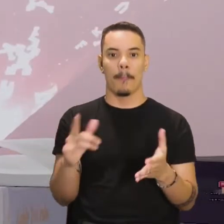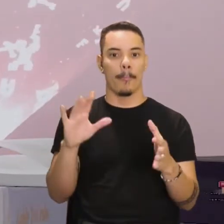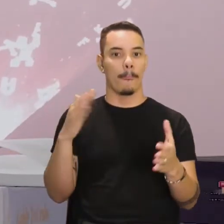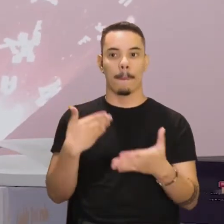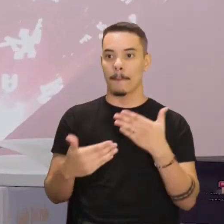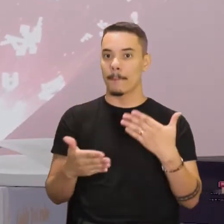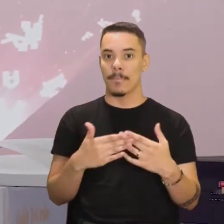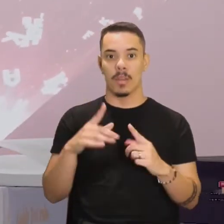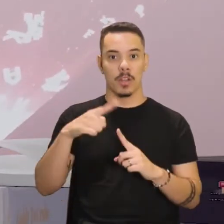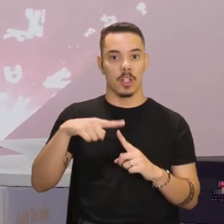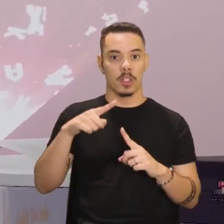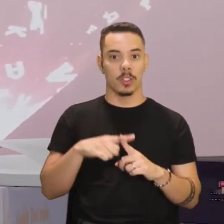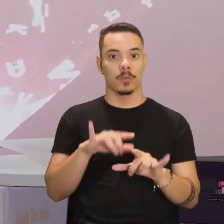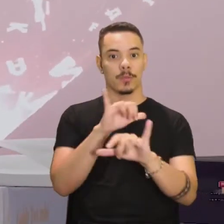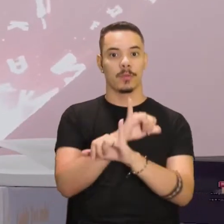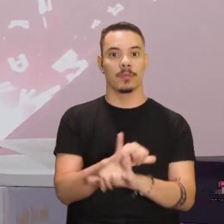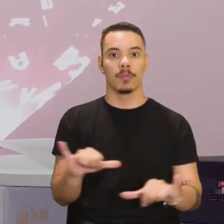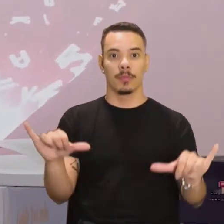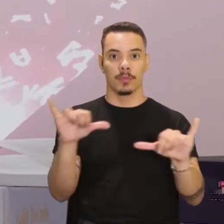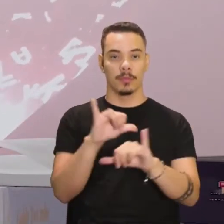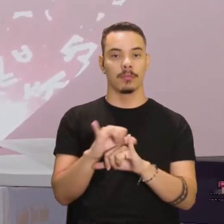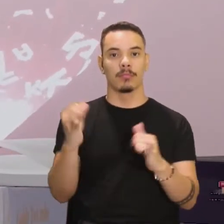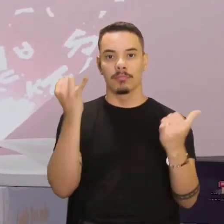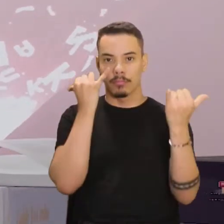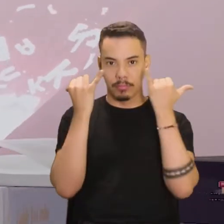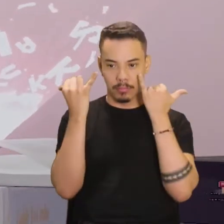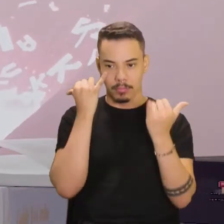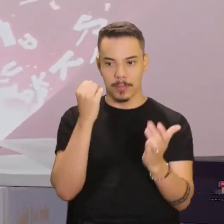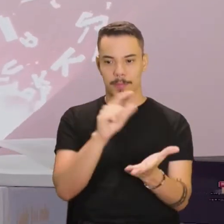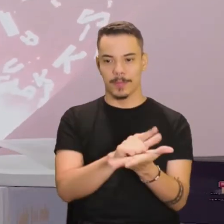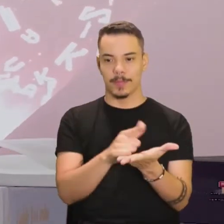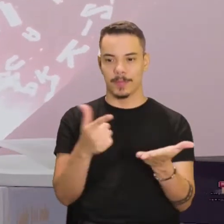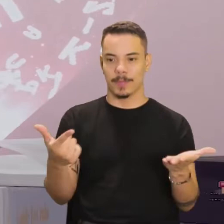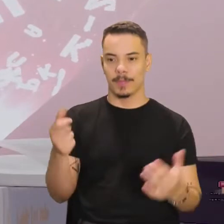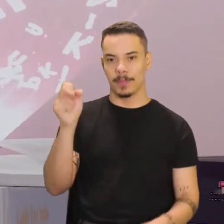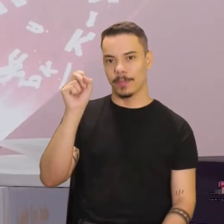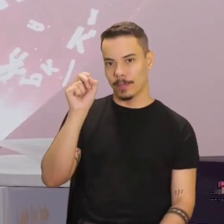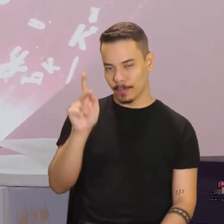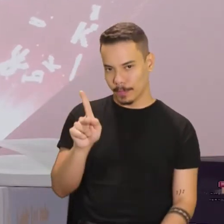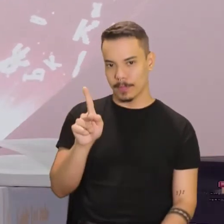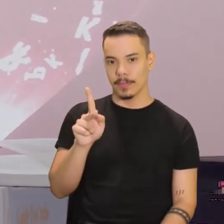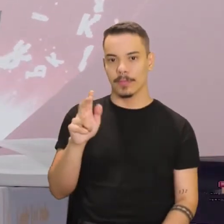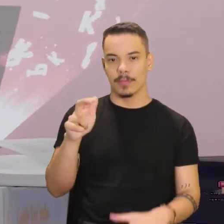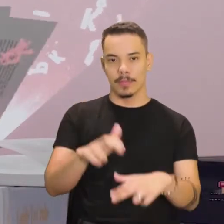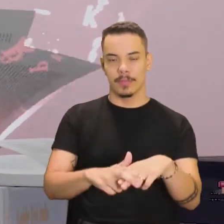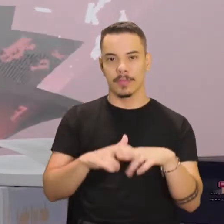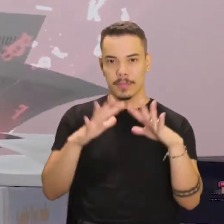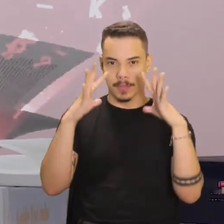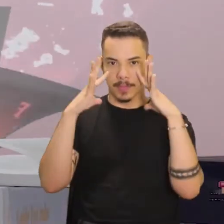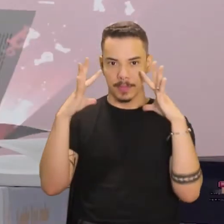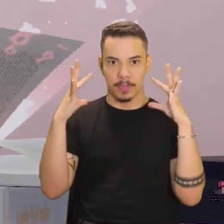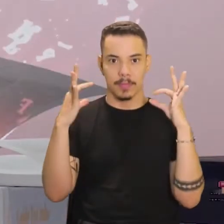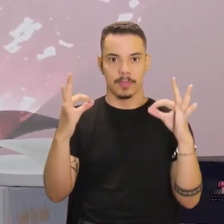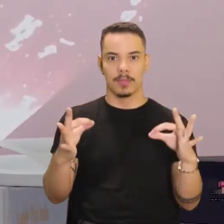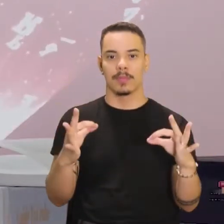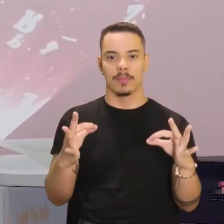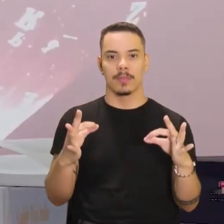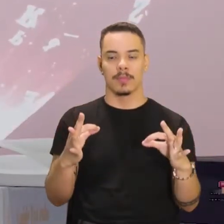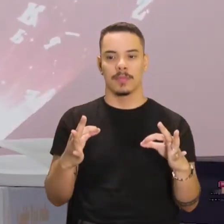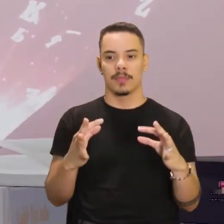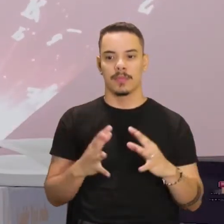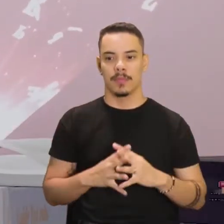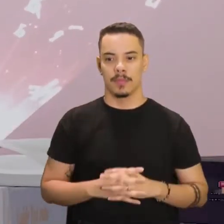comunicação que é o jornal belezinha então fiquem atentos